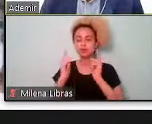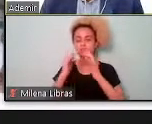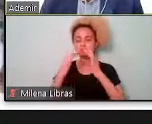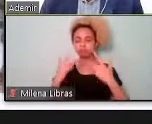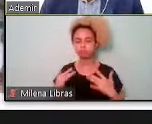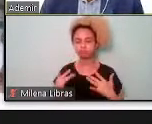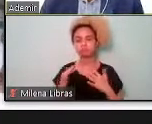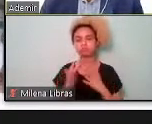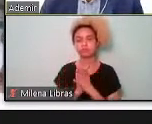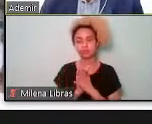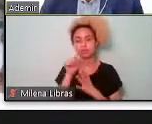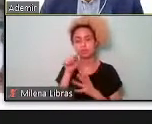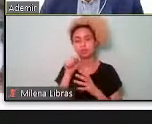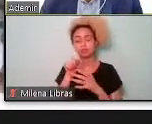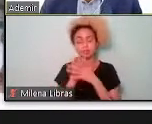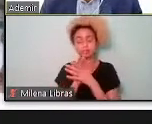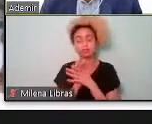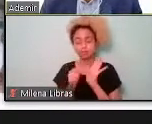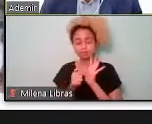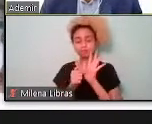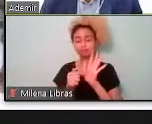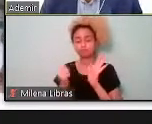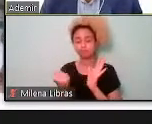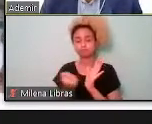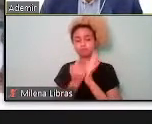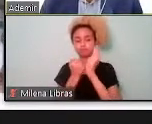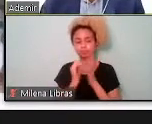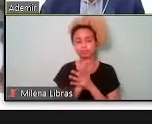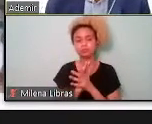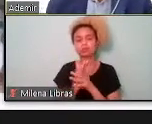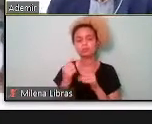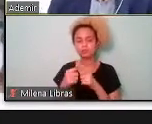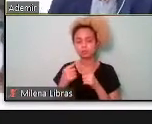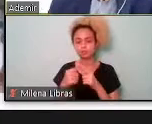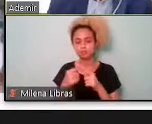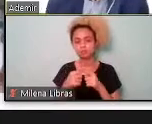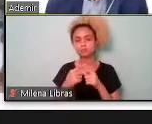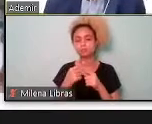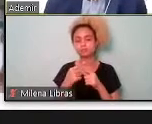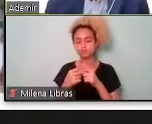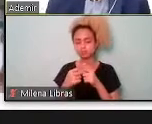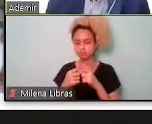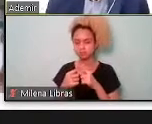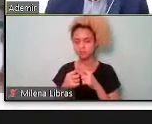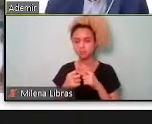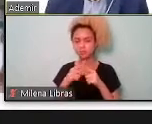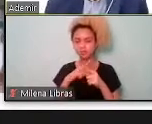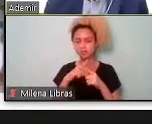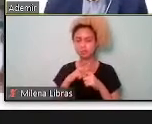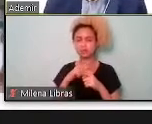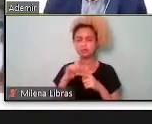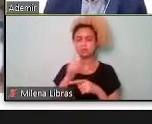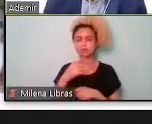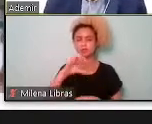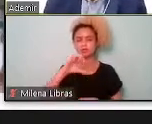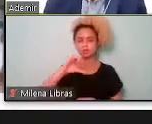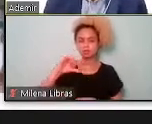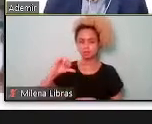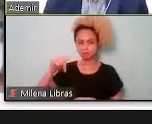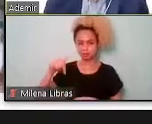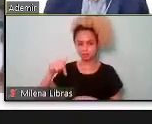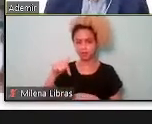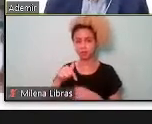marcante, que deu muito trabalho aos profissionais, diversos ensaios tecnológicos. Foi em outubro de 1997, numa